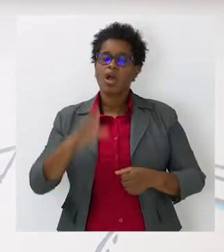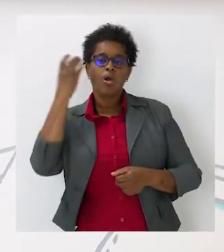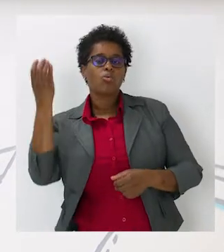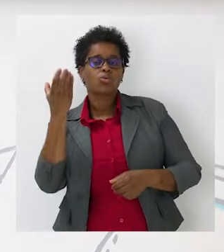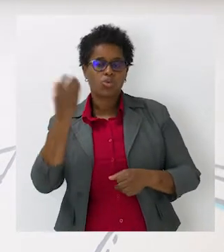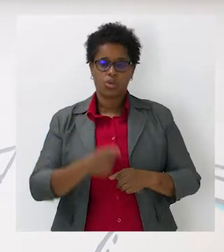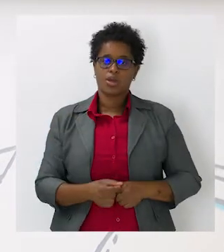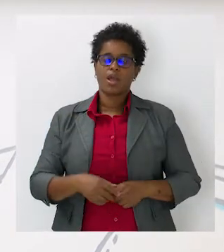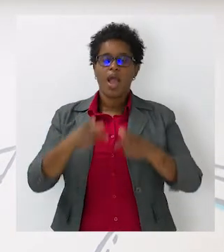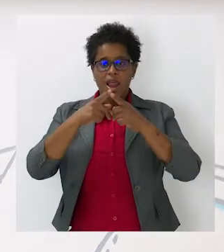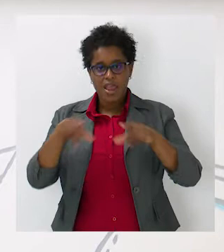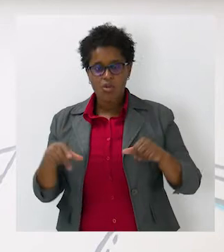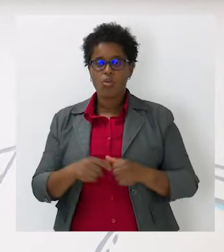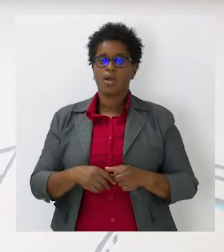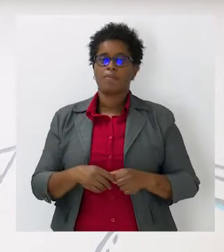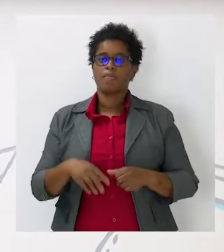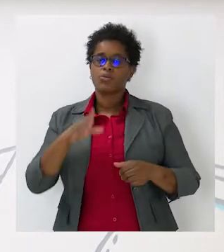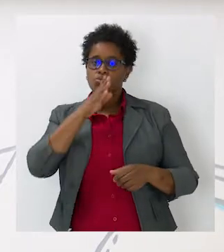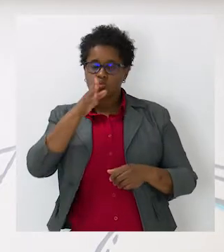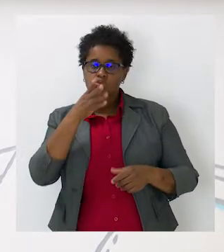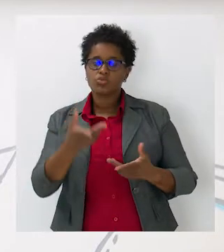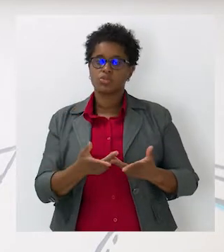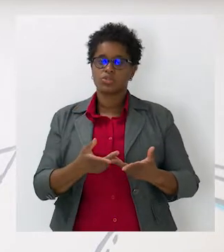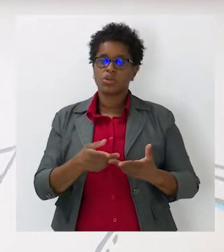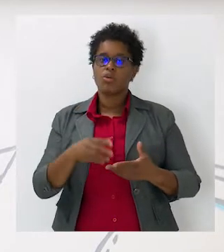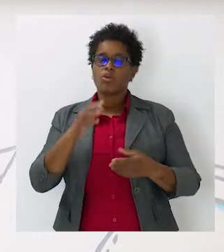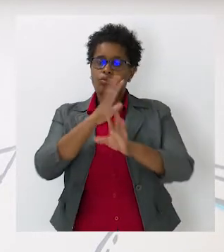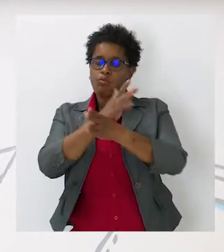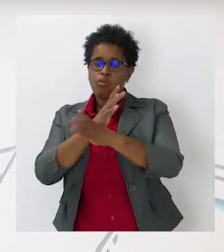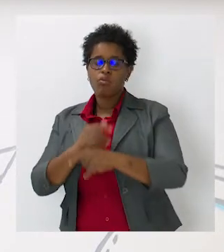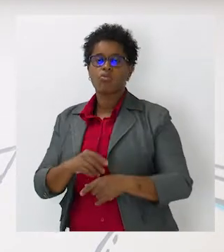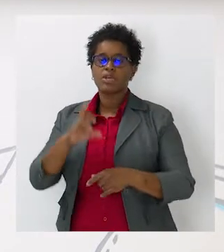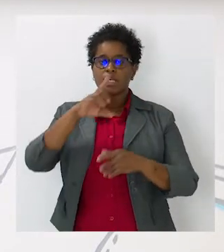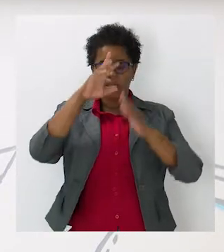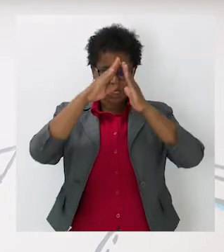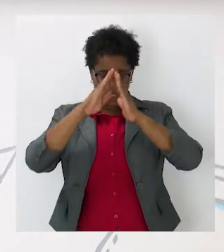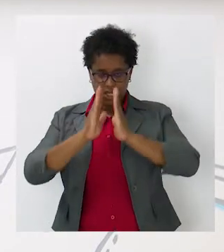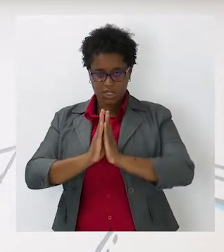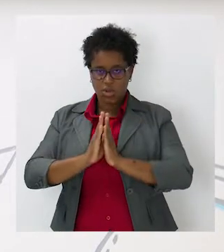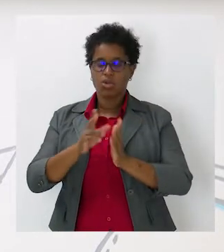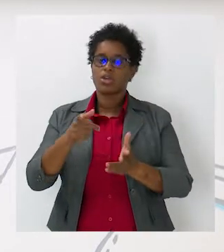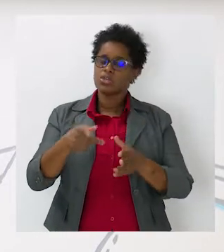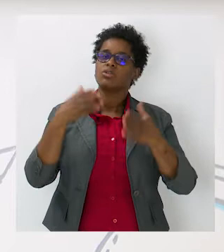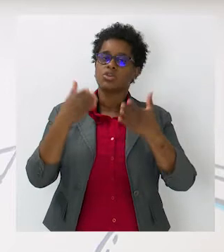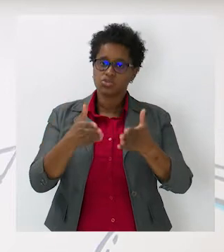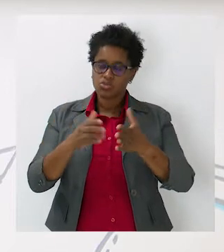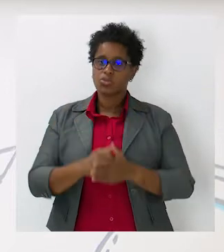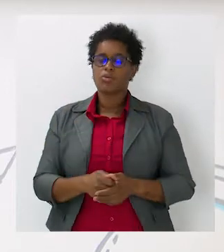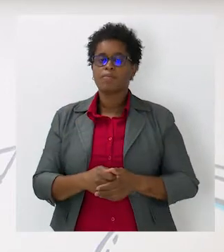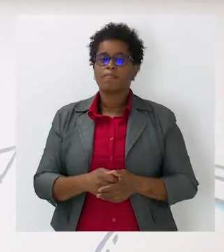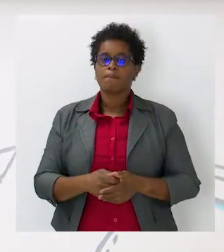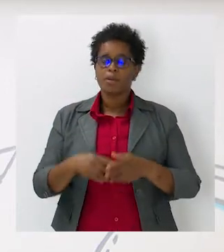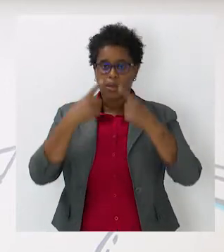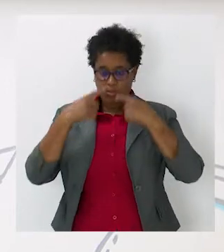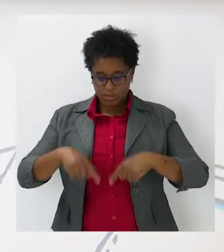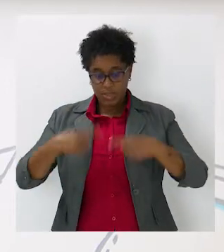a cultura, a língua, costumes, fogo, religião. E isso contribuiu